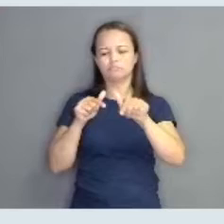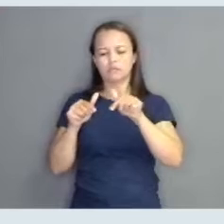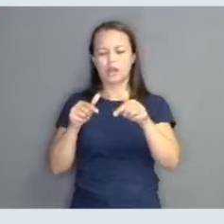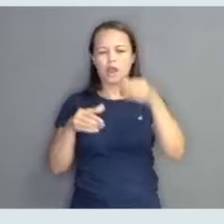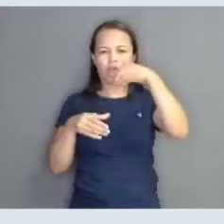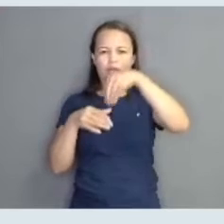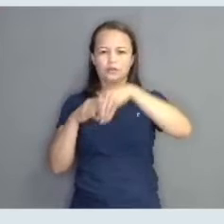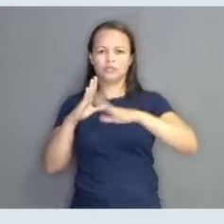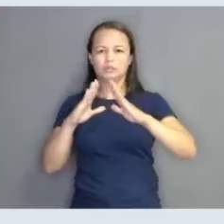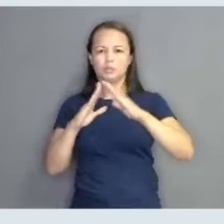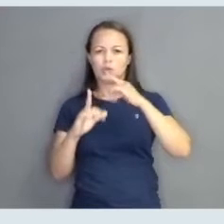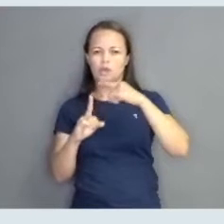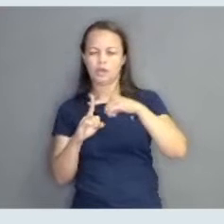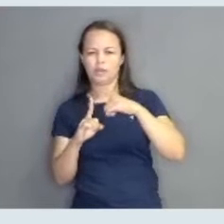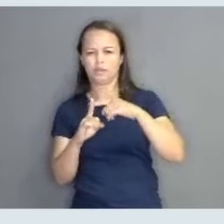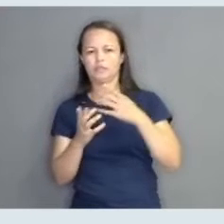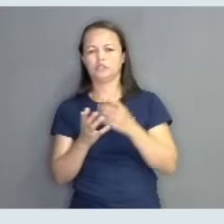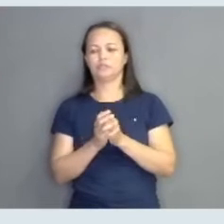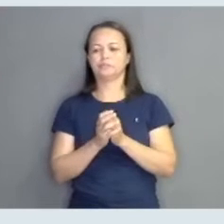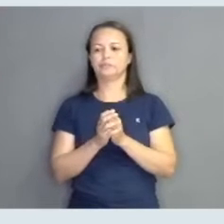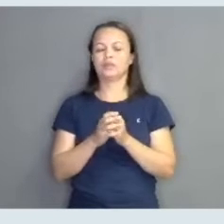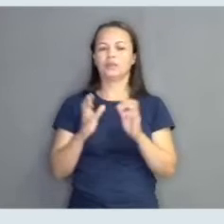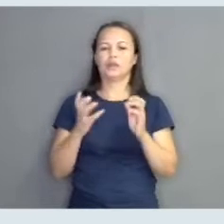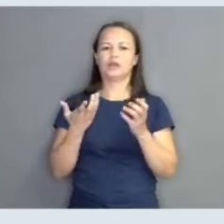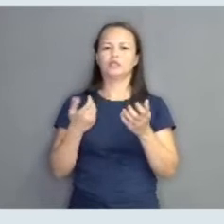A Igreja Anglicana, no reinado de Henrique VIII,